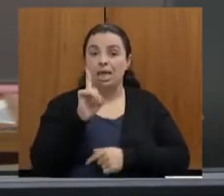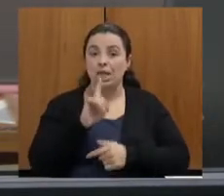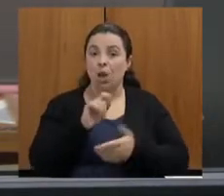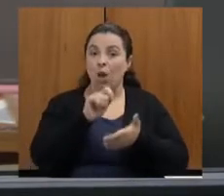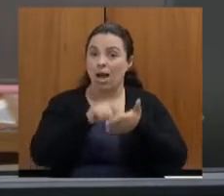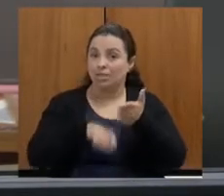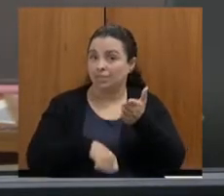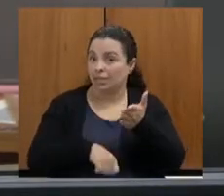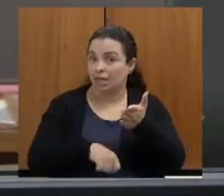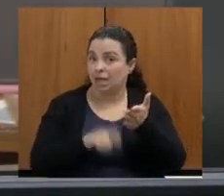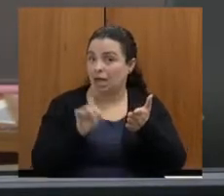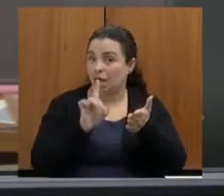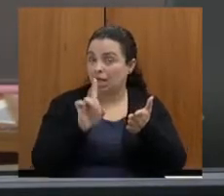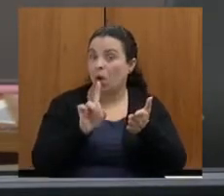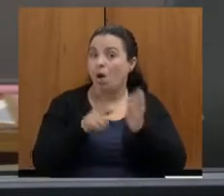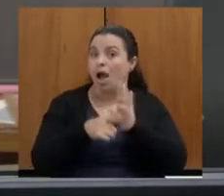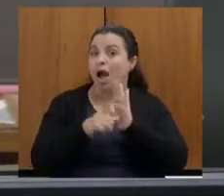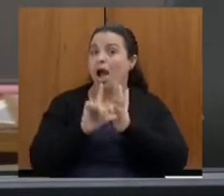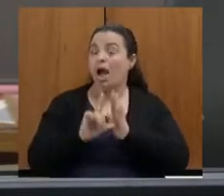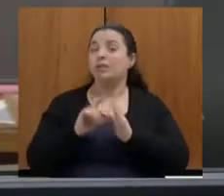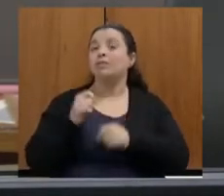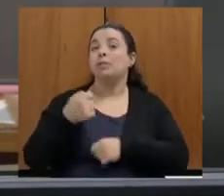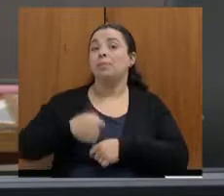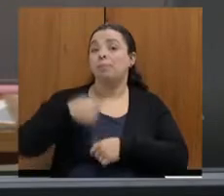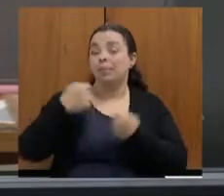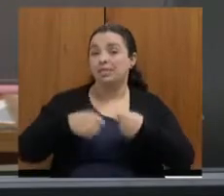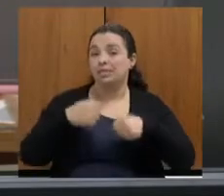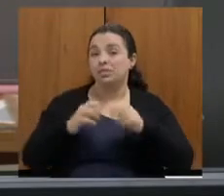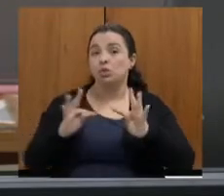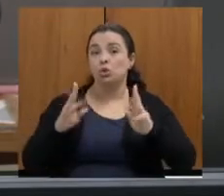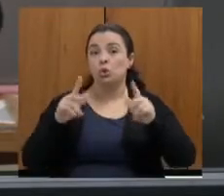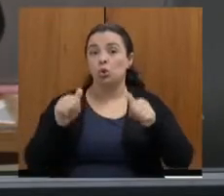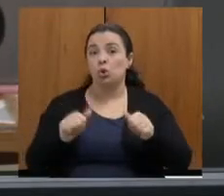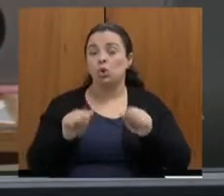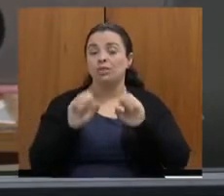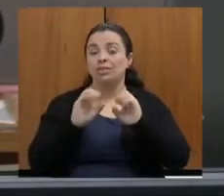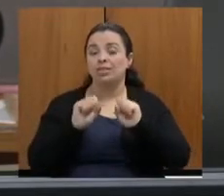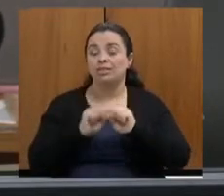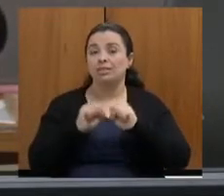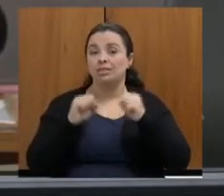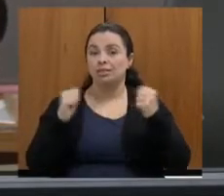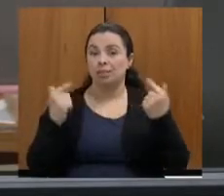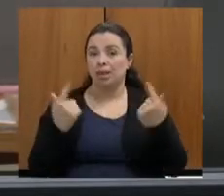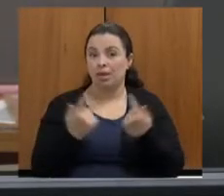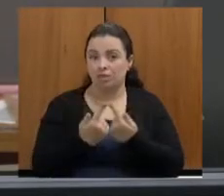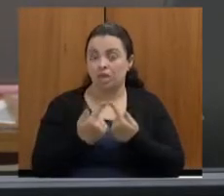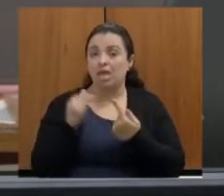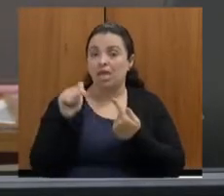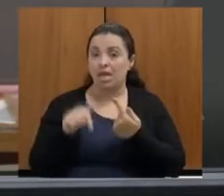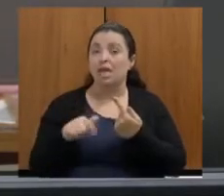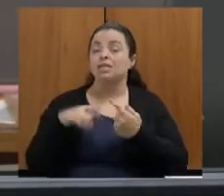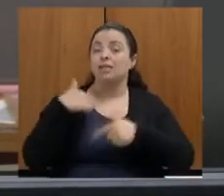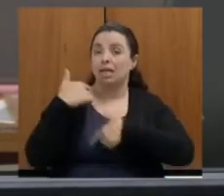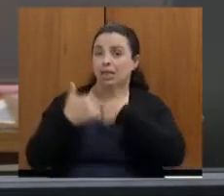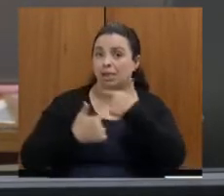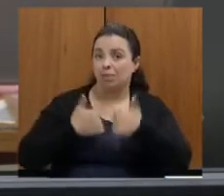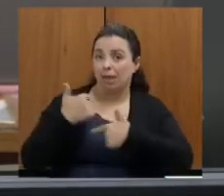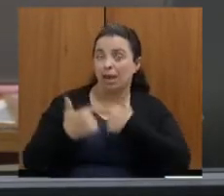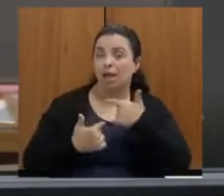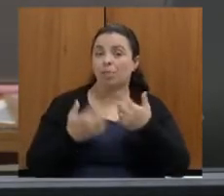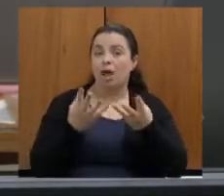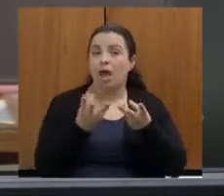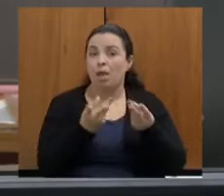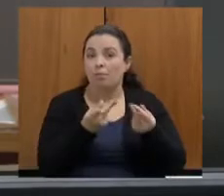Antes que as casas legislativas que tem se empenhado em contribuir para o aprimoramento da repactuação